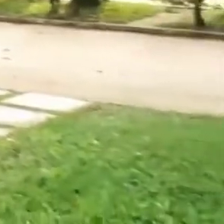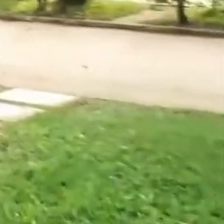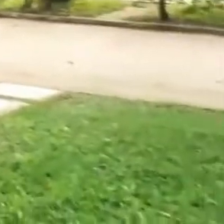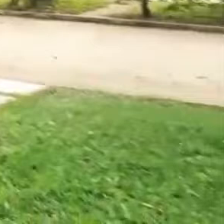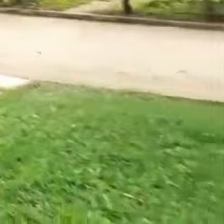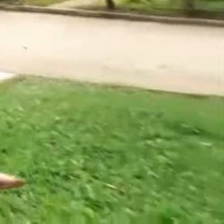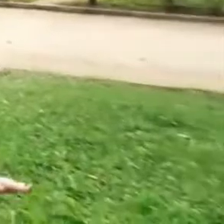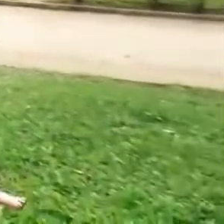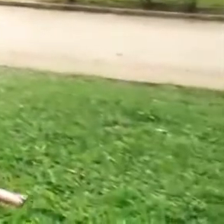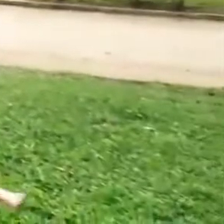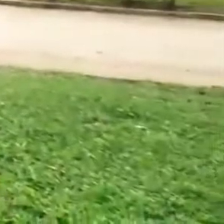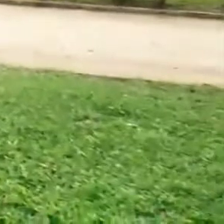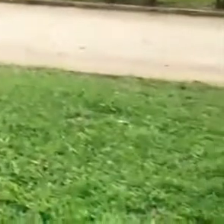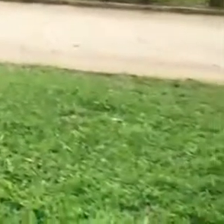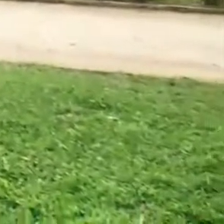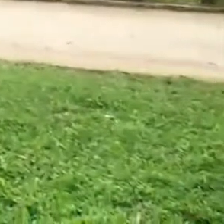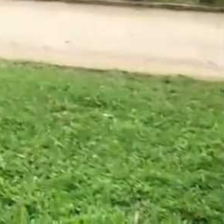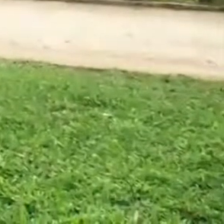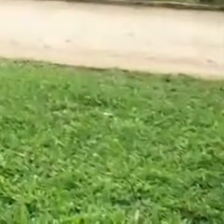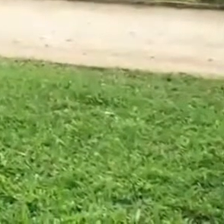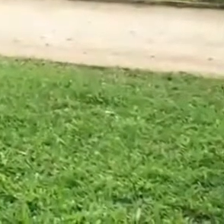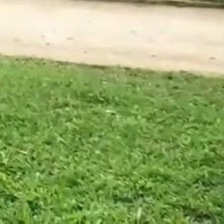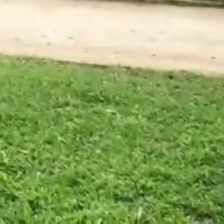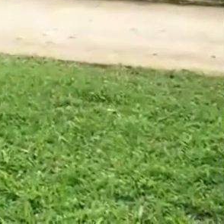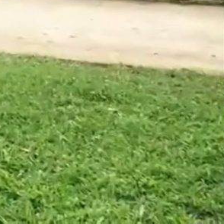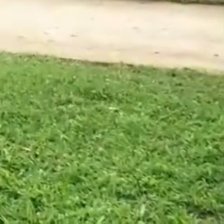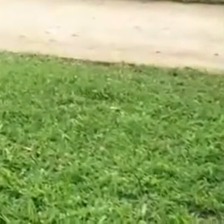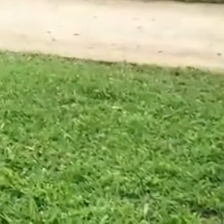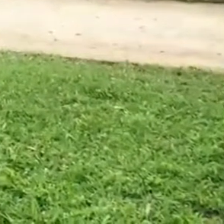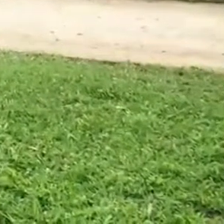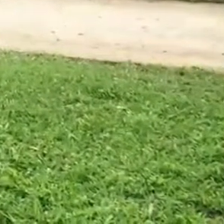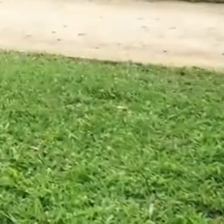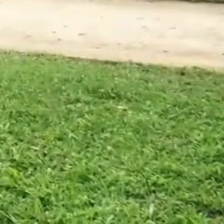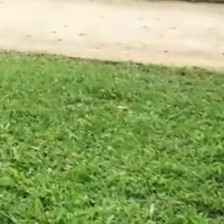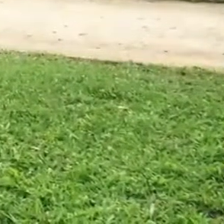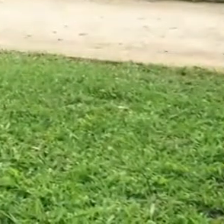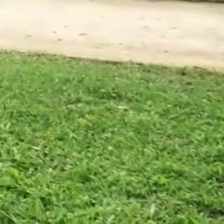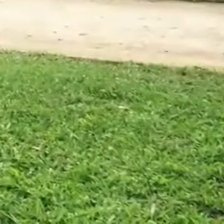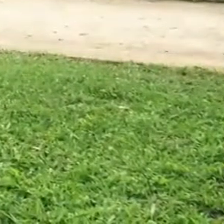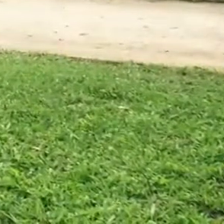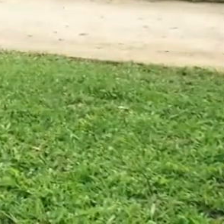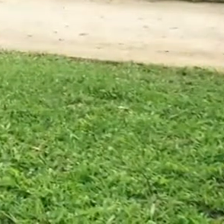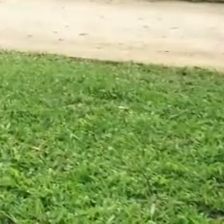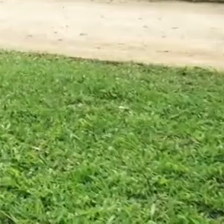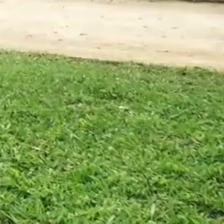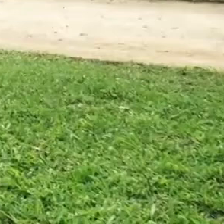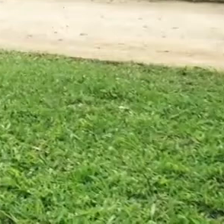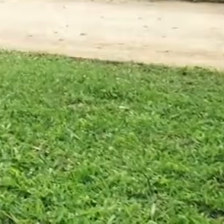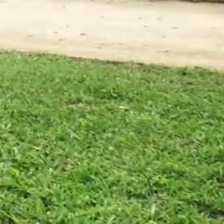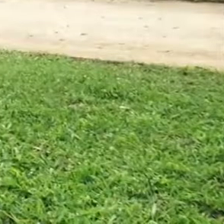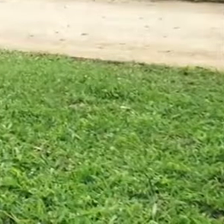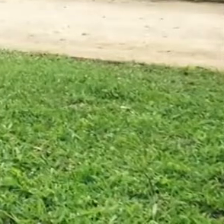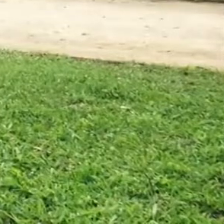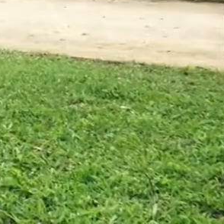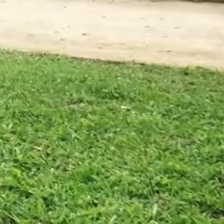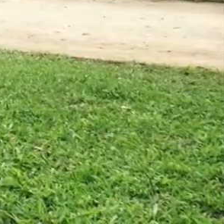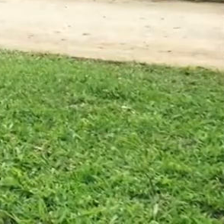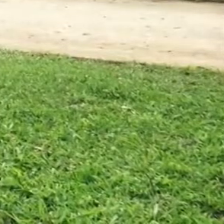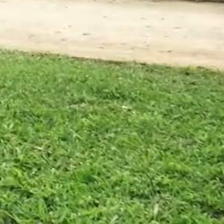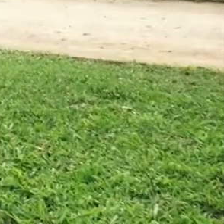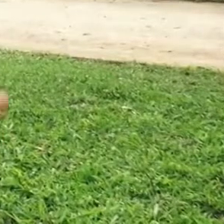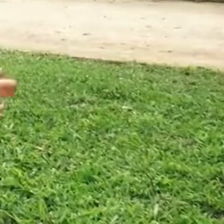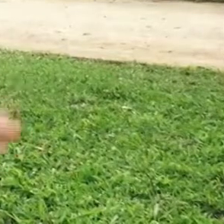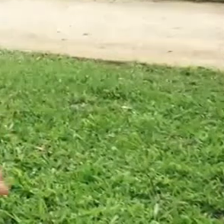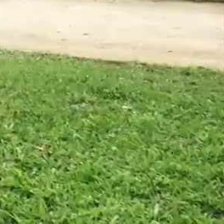olhos, algumas situações mudassem a nossa vida para sempre. E disso tudo, o que fica são as